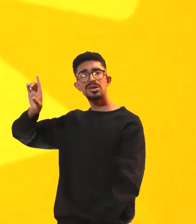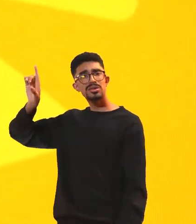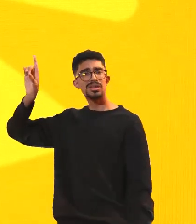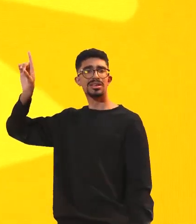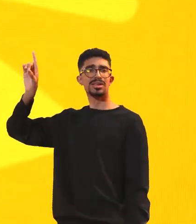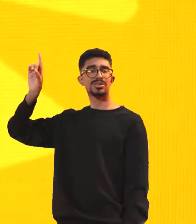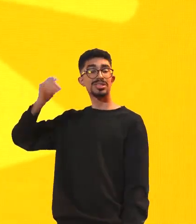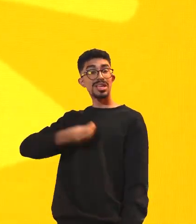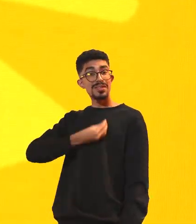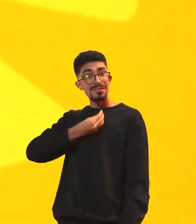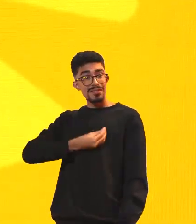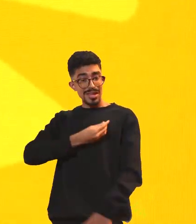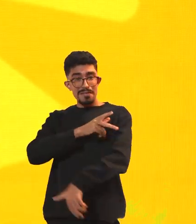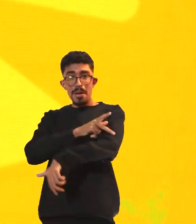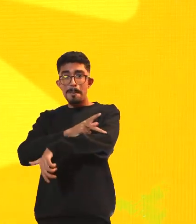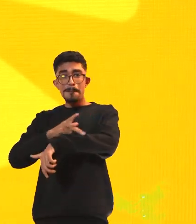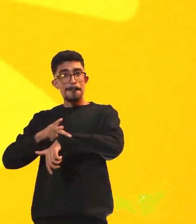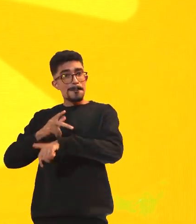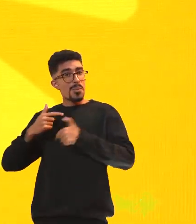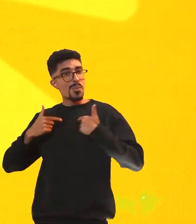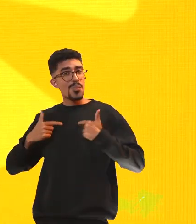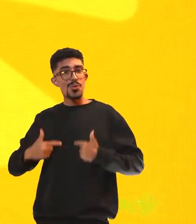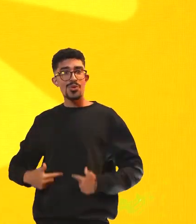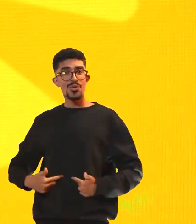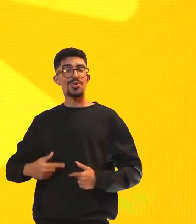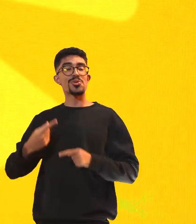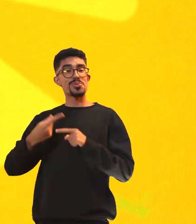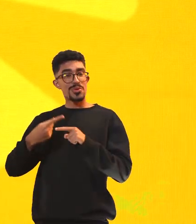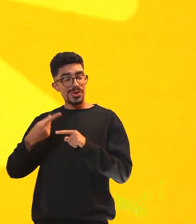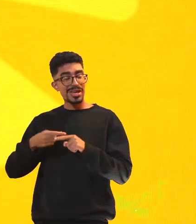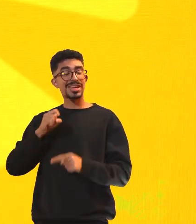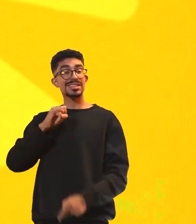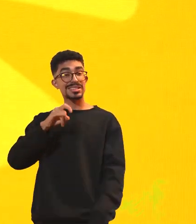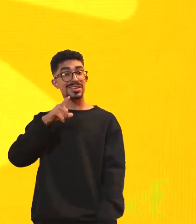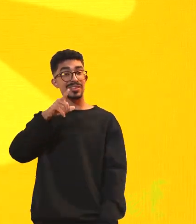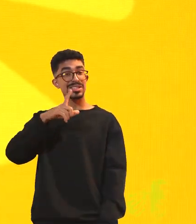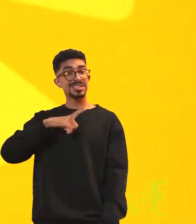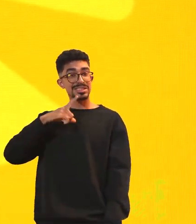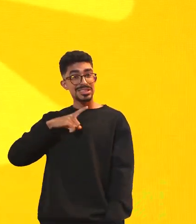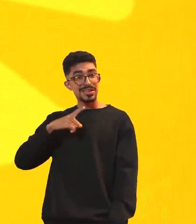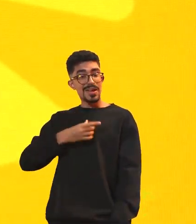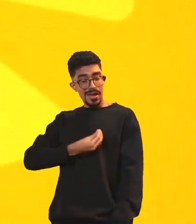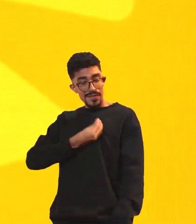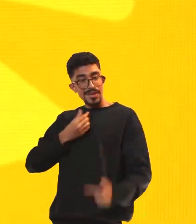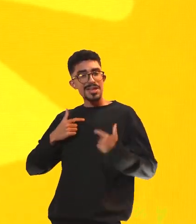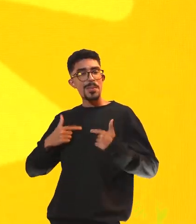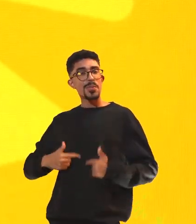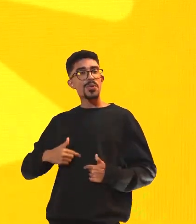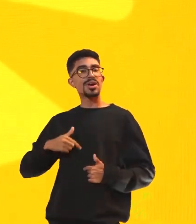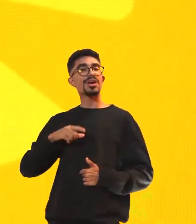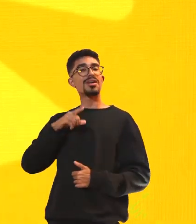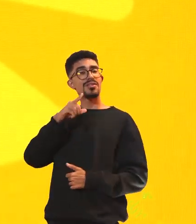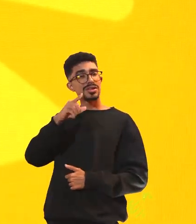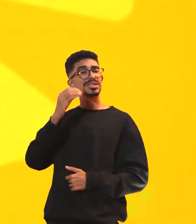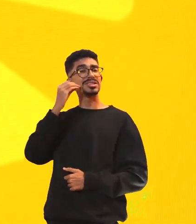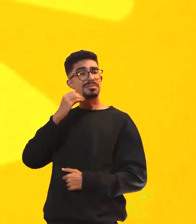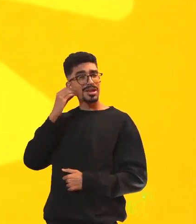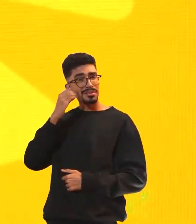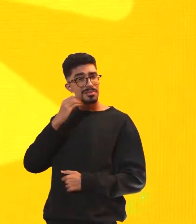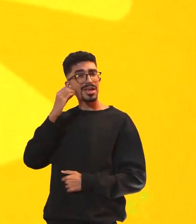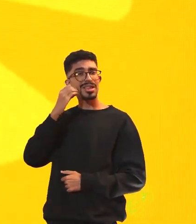vida com Jesus. Você vai experimentar coisas incríveis da presença de Deus, dos planos dele, do guiar, da direção